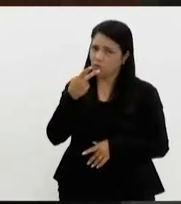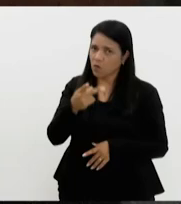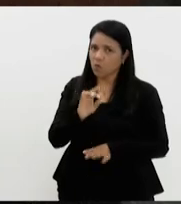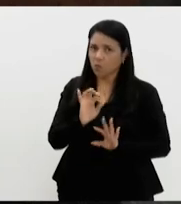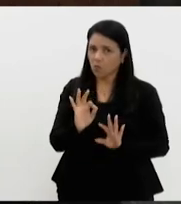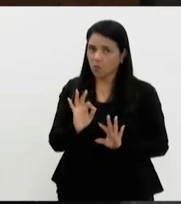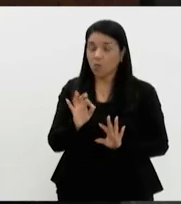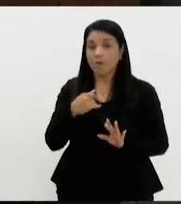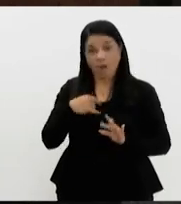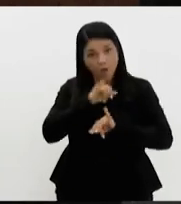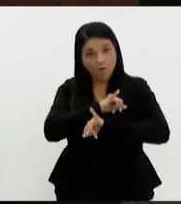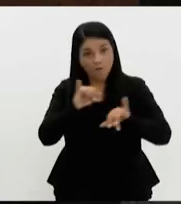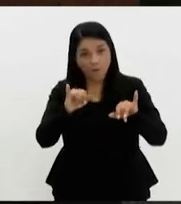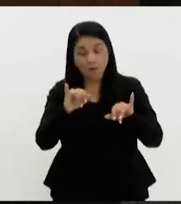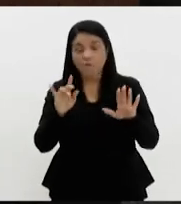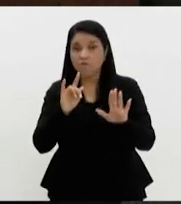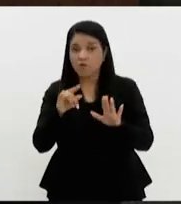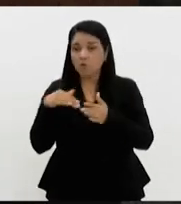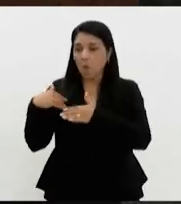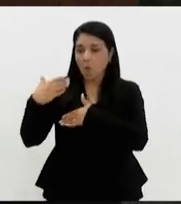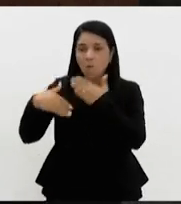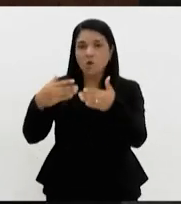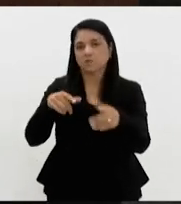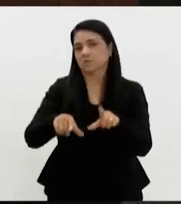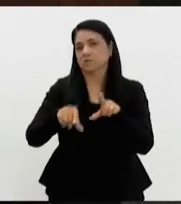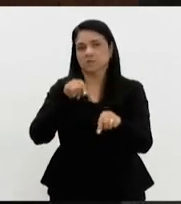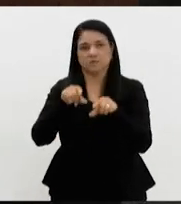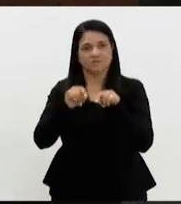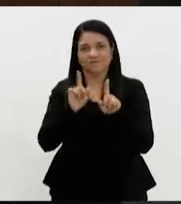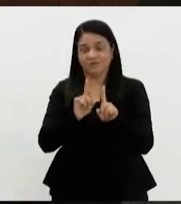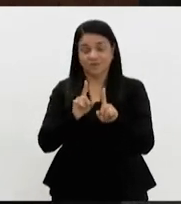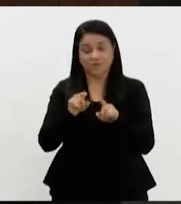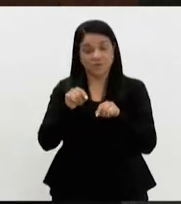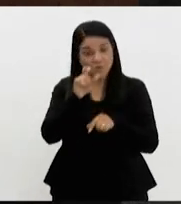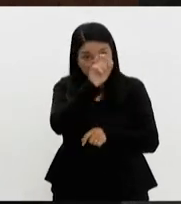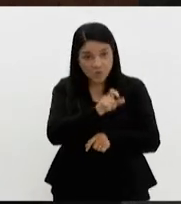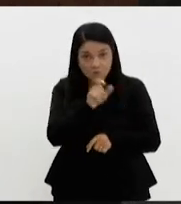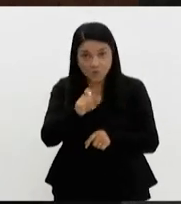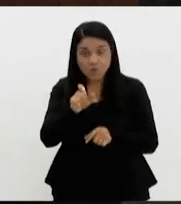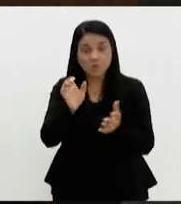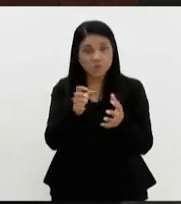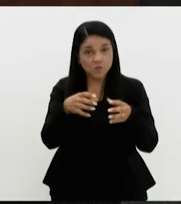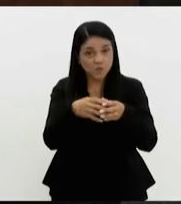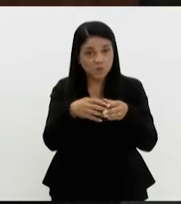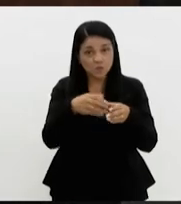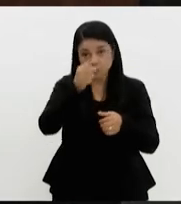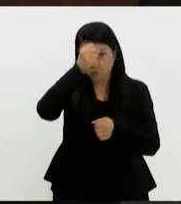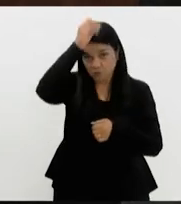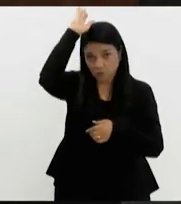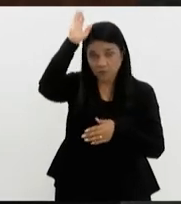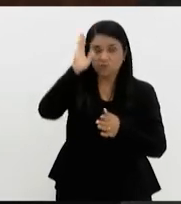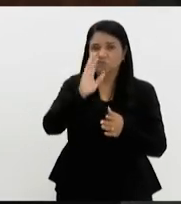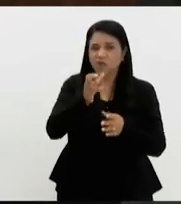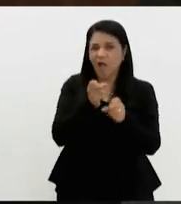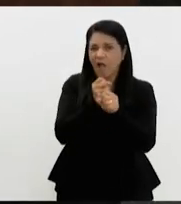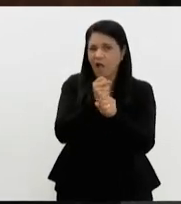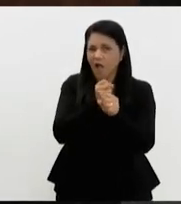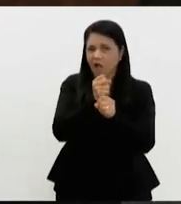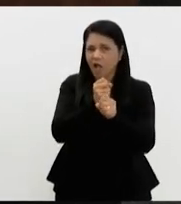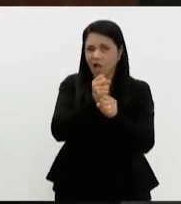eu quero informar que não foi um processo seletivo. Esses bombeiros militares que já estão aquartelados há alguns